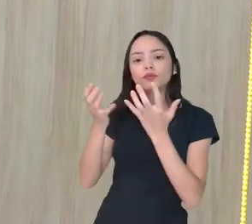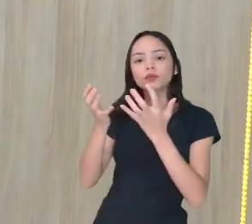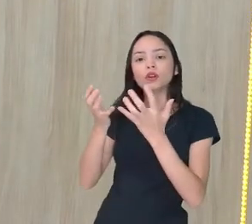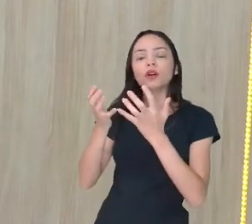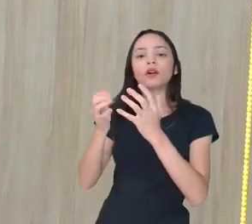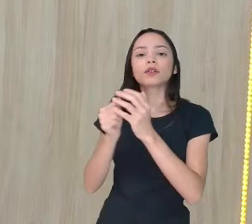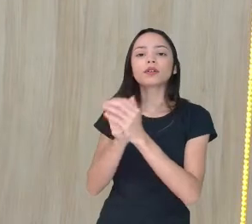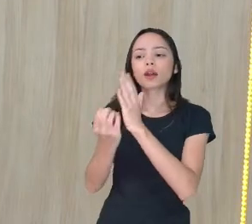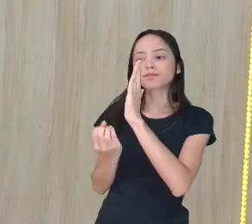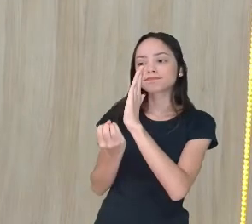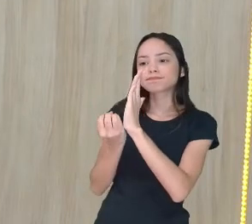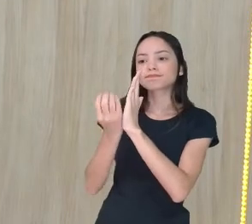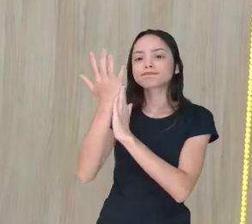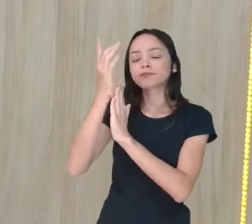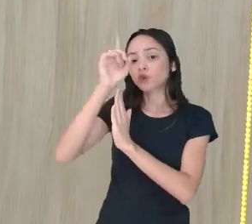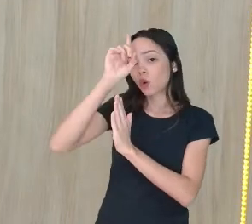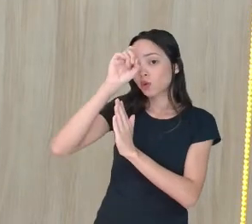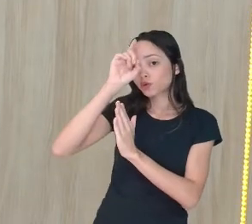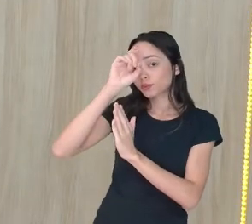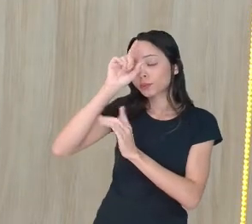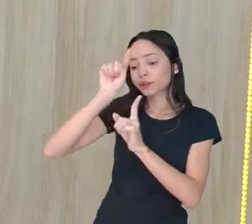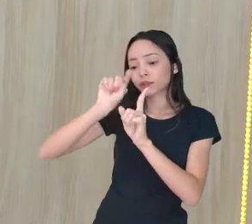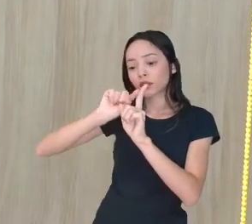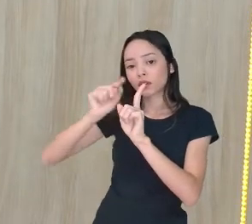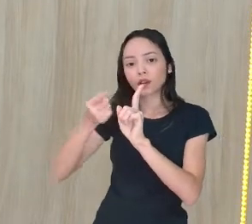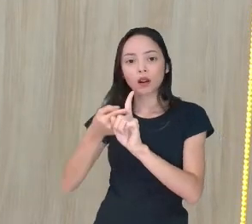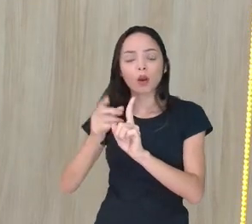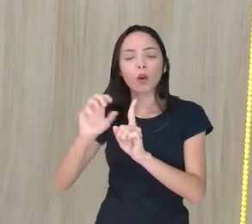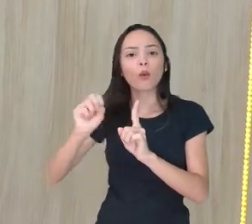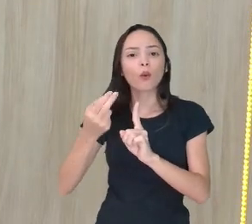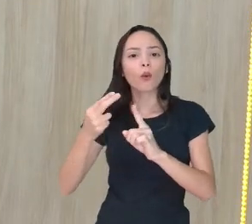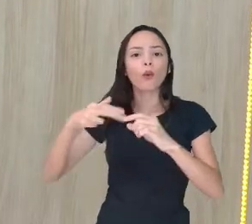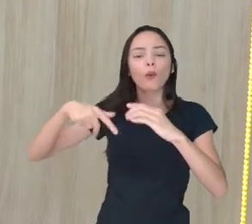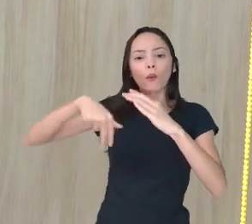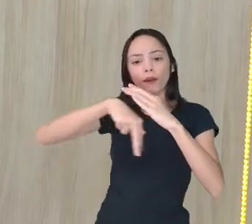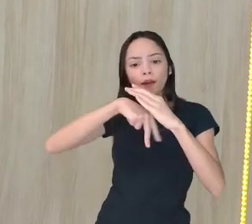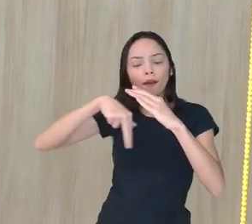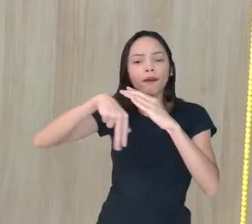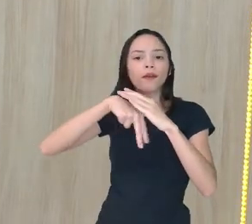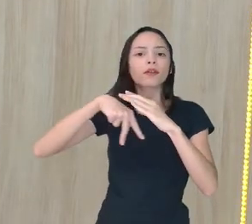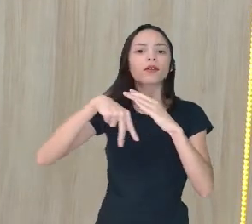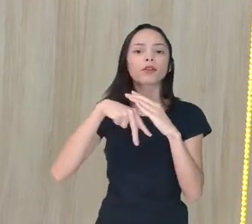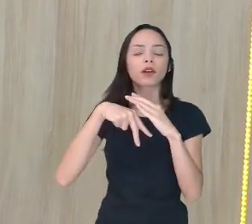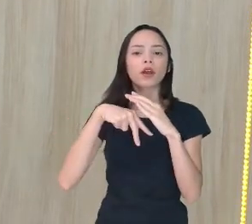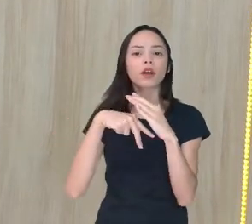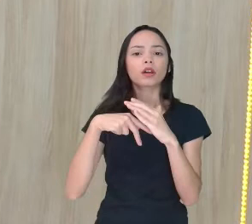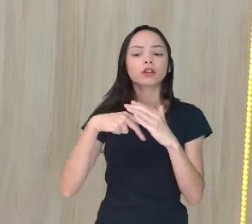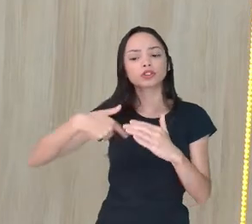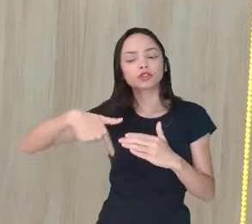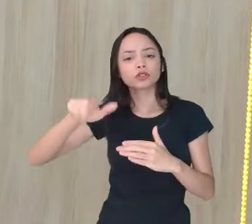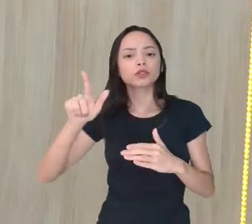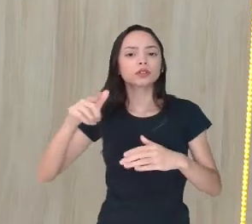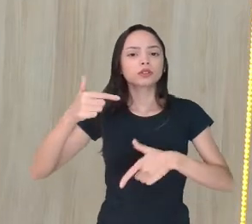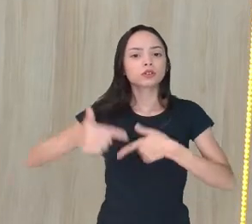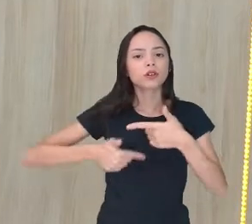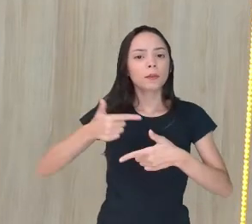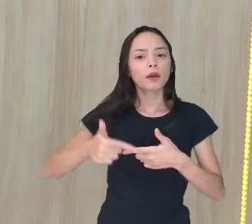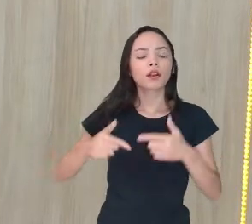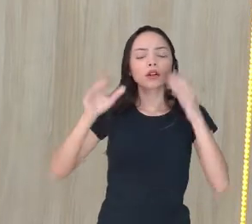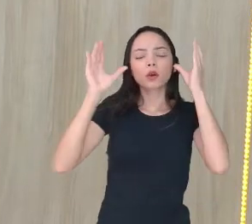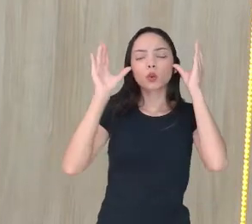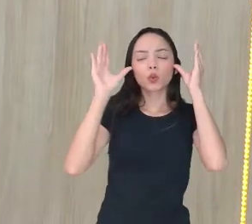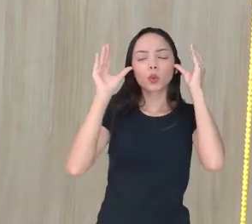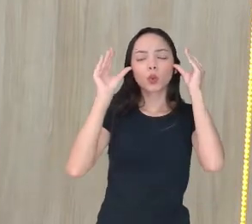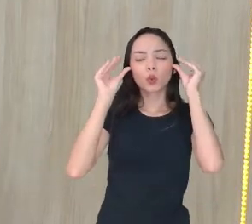construção de uma maternidade ou de uma creche para poderem deixar seus filhos, né, e irem trabalhar mais tranquilas, né, ingressando no mercado